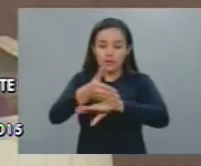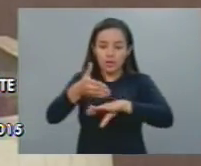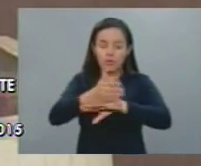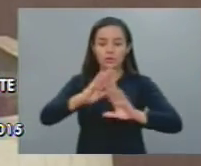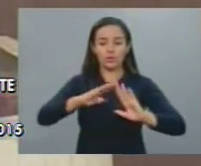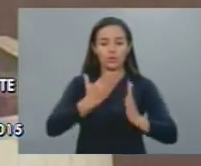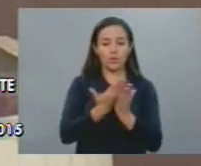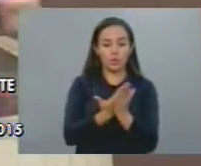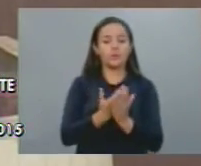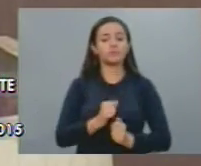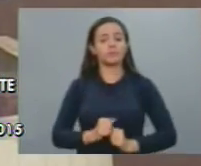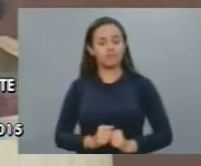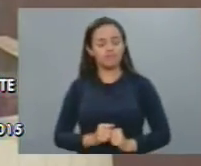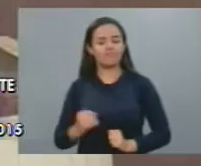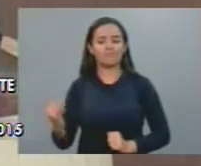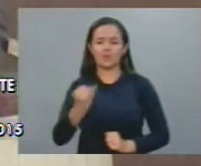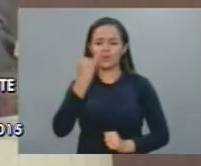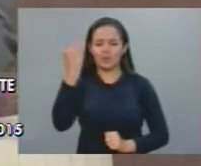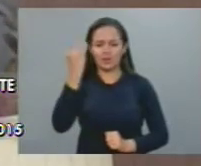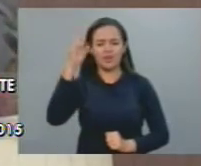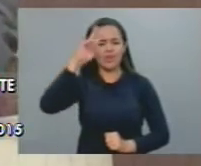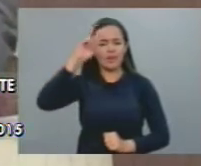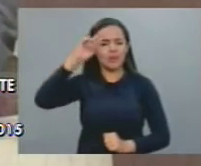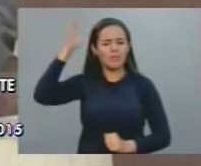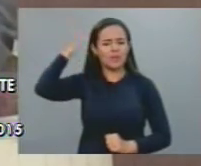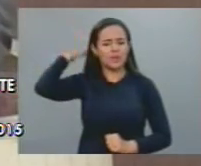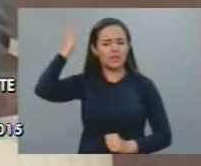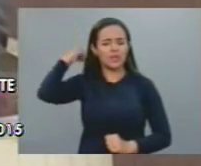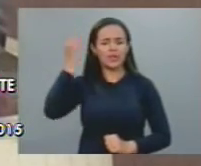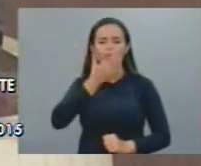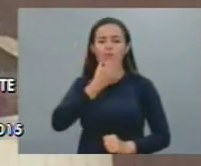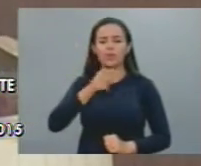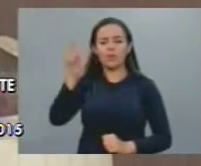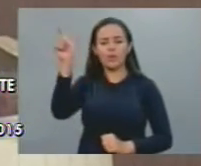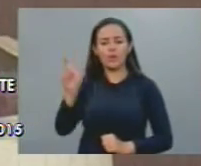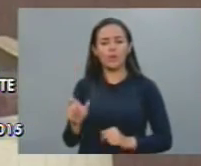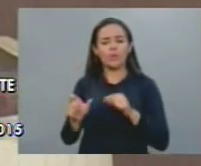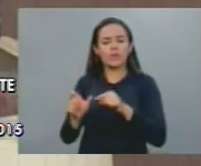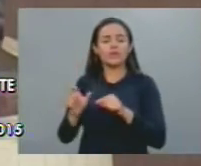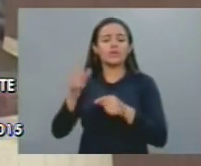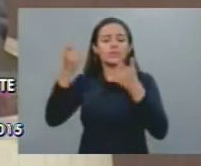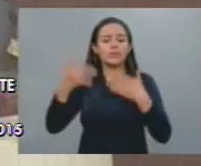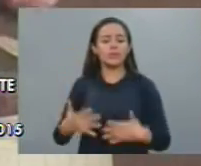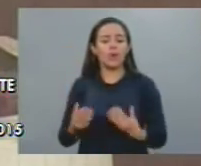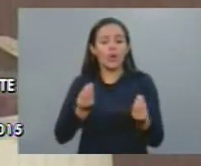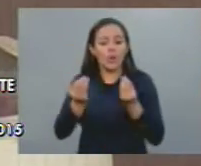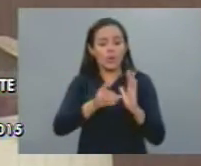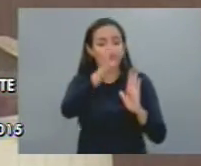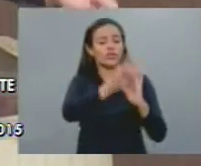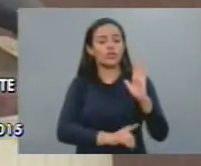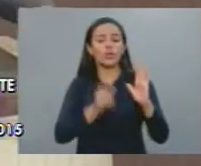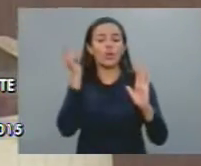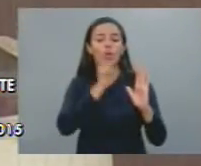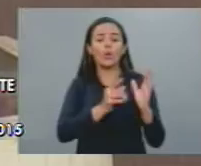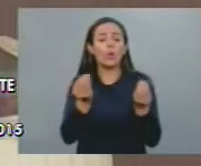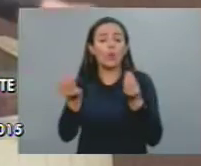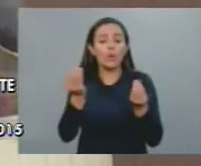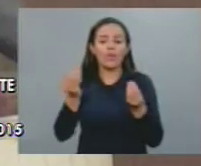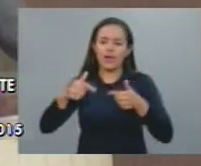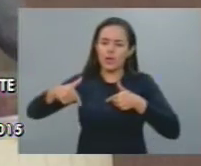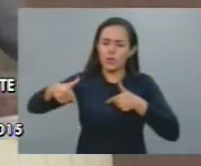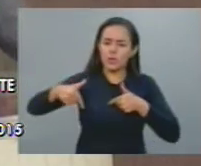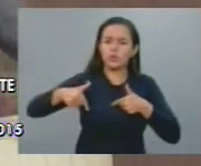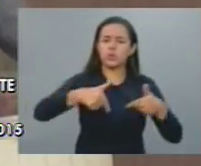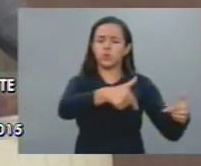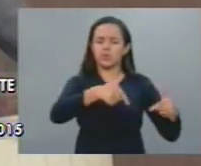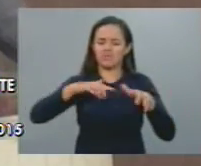revolucionário latino-americano que disse há mais de 100 anos que os direitos não se ganham, os direitos se arrancam. Daí a necessidade, portanto, de termos,